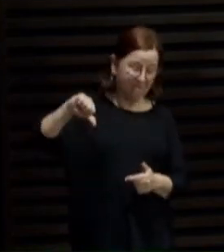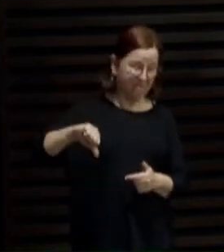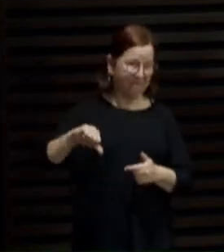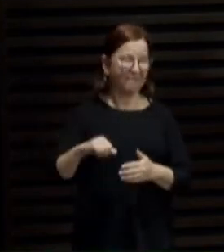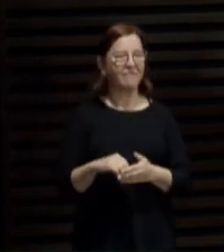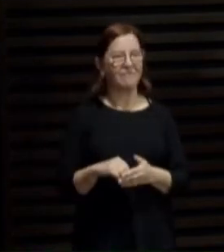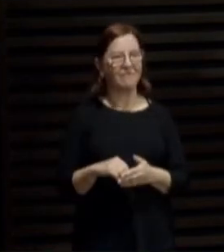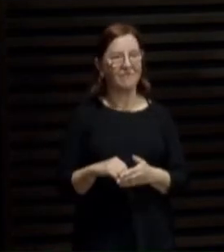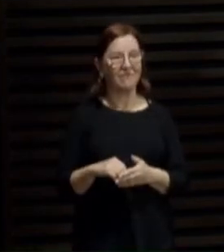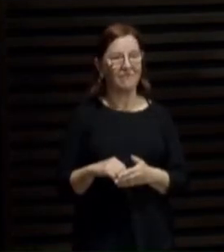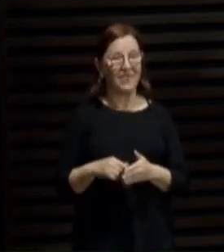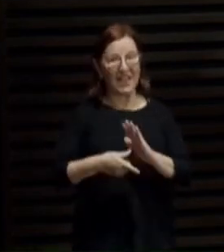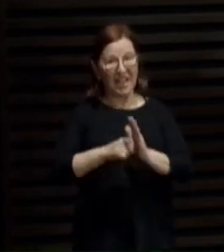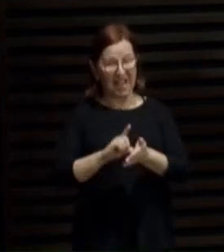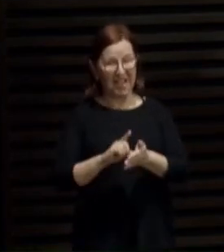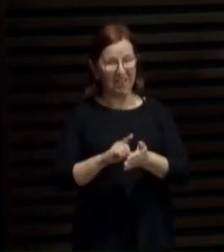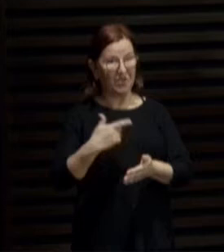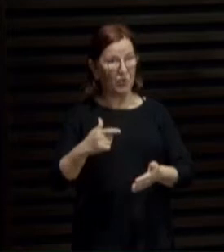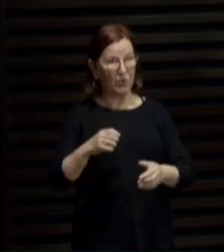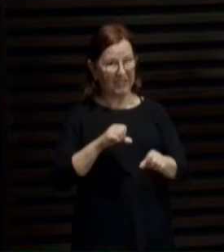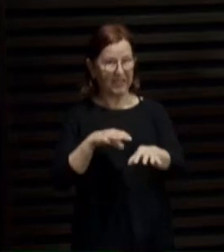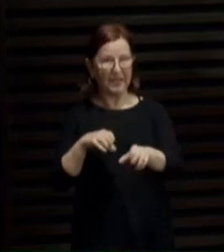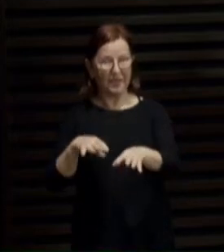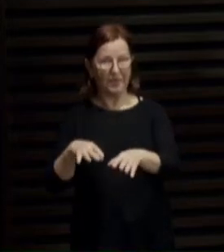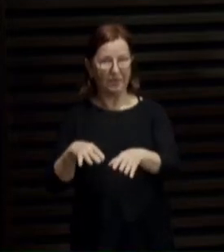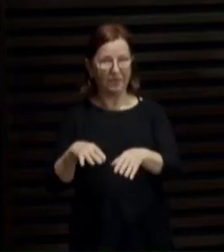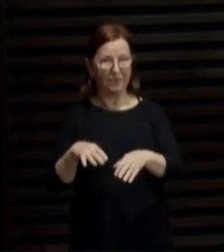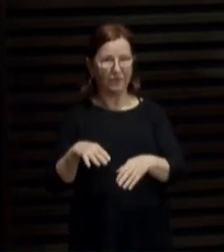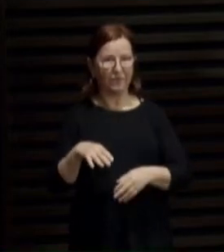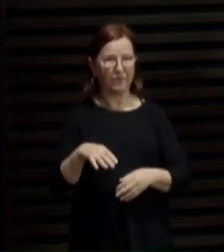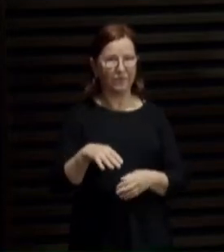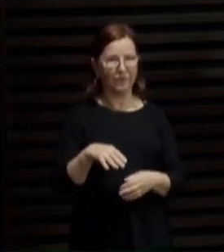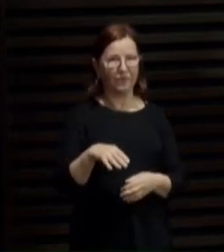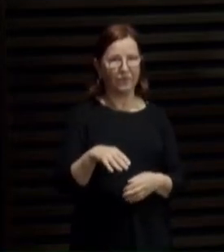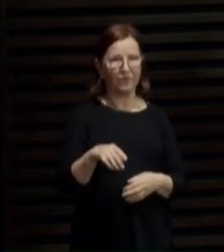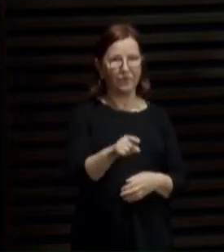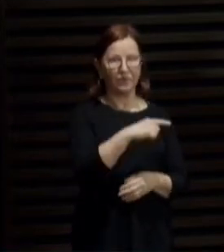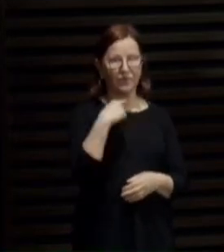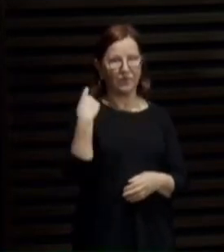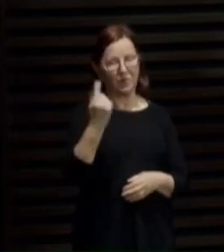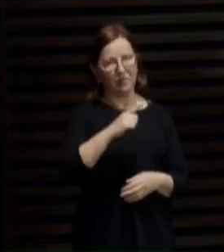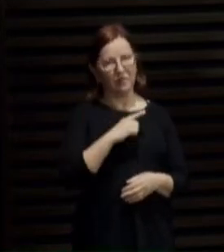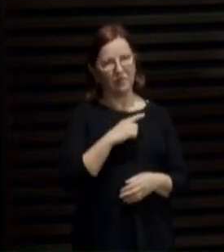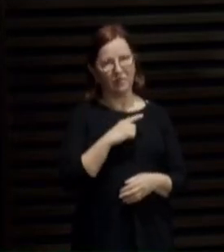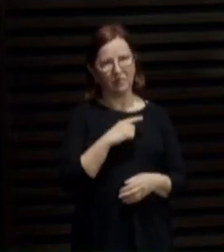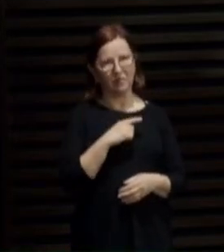Nós não tínhamos disciplinas, nós tínhamos exposições